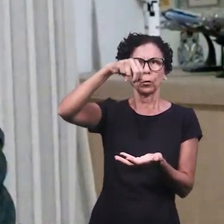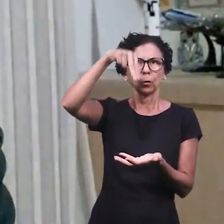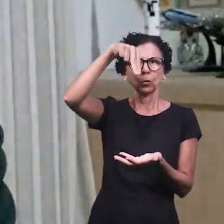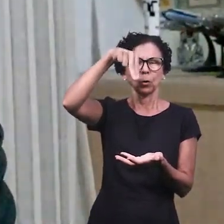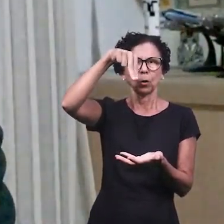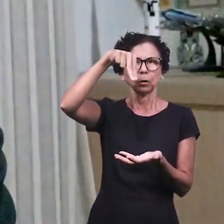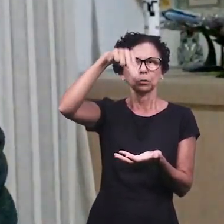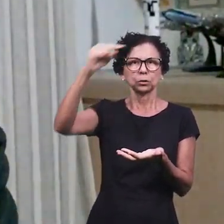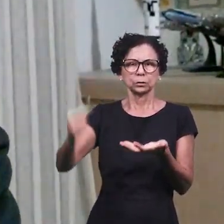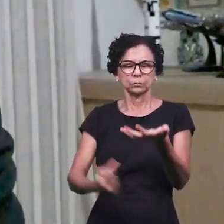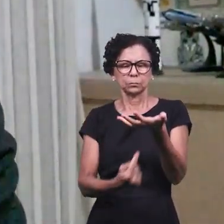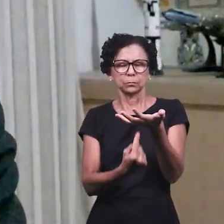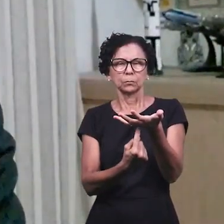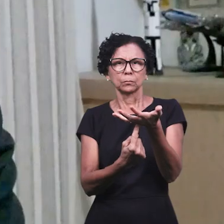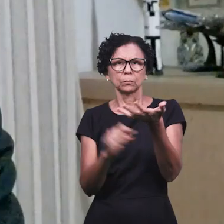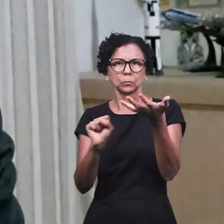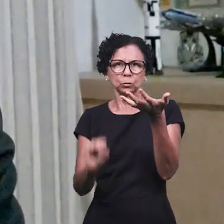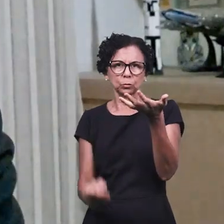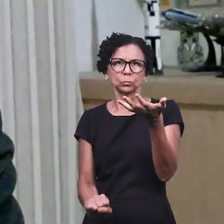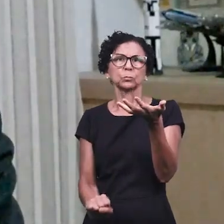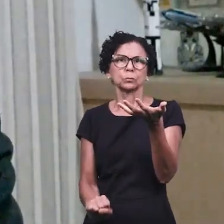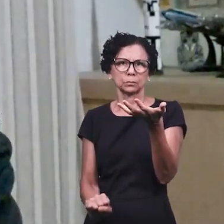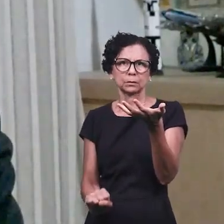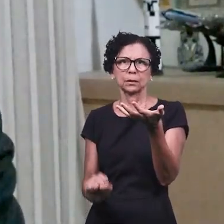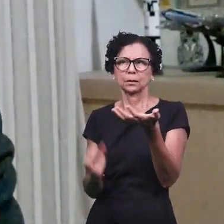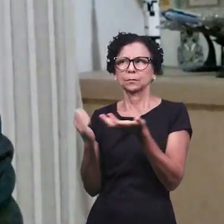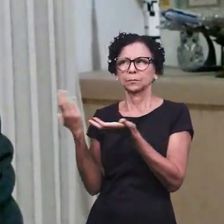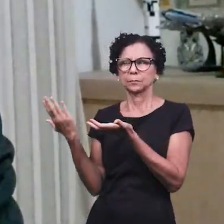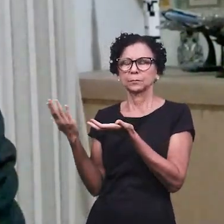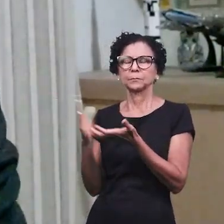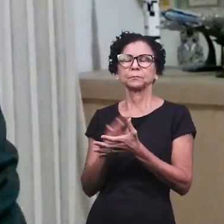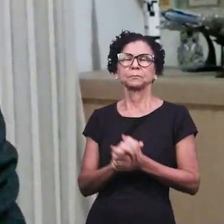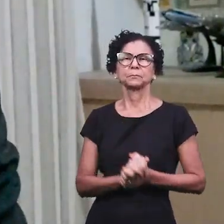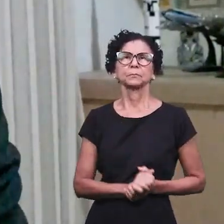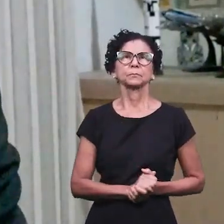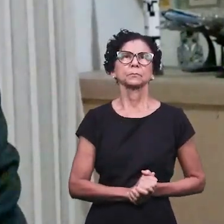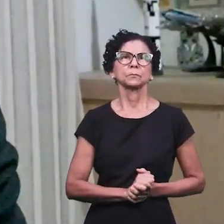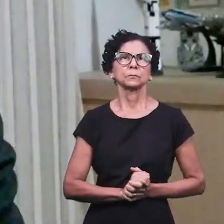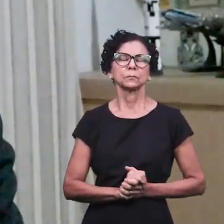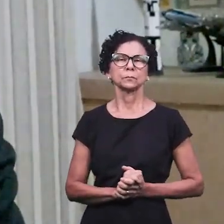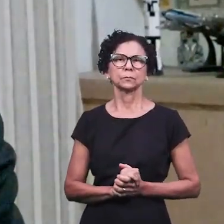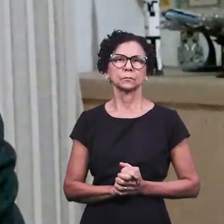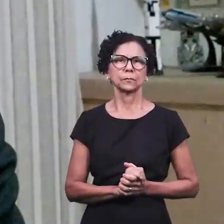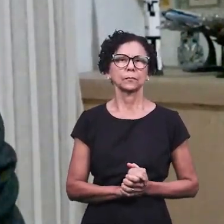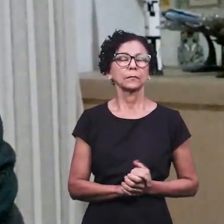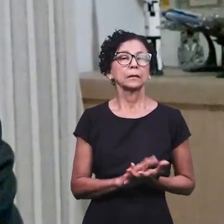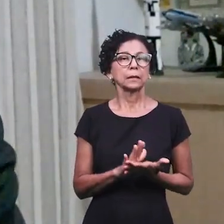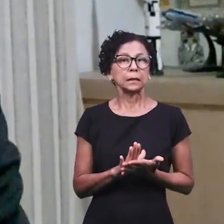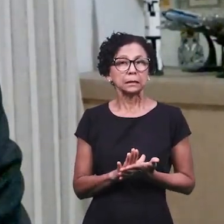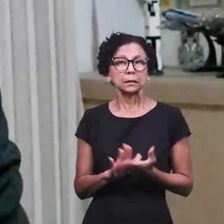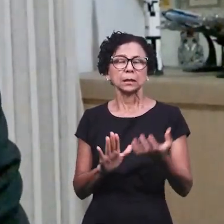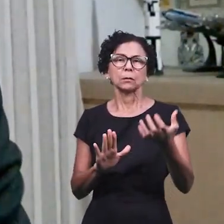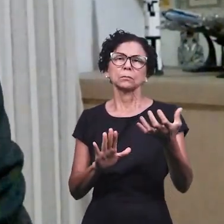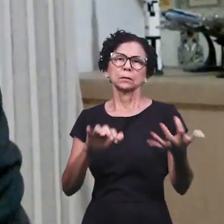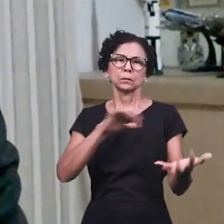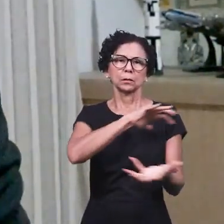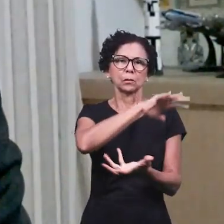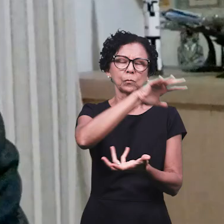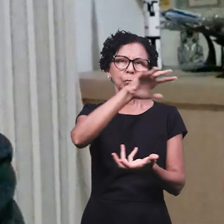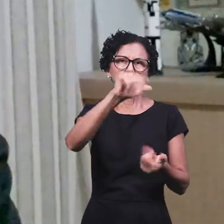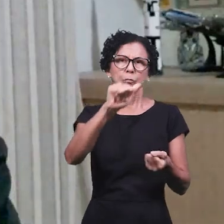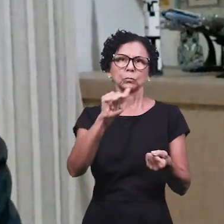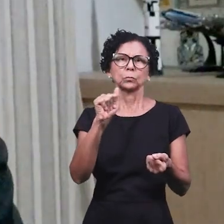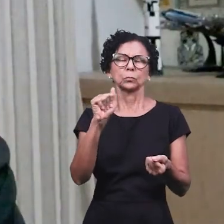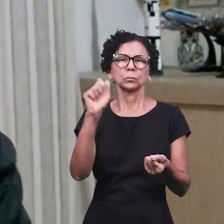Terra, a magnetosfera protege boa parte do planeta, mas aqui no norte e no sul, nos polos, um